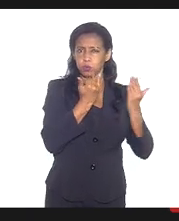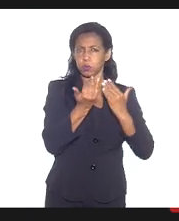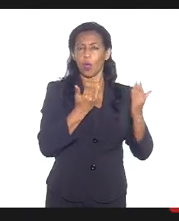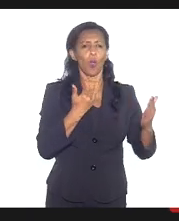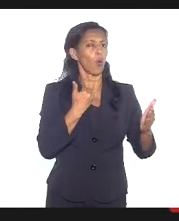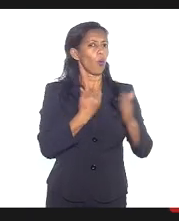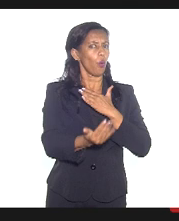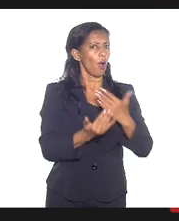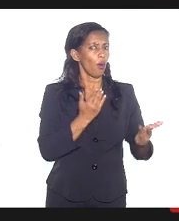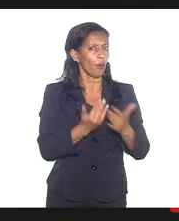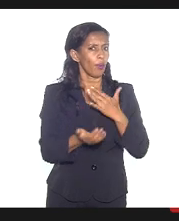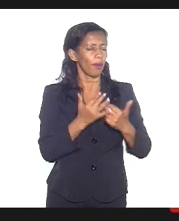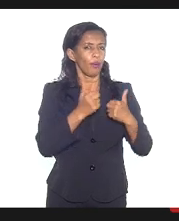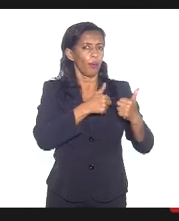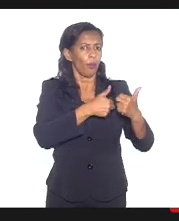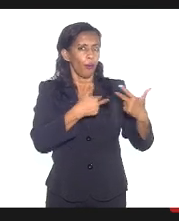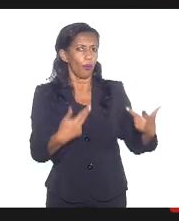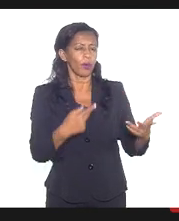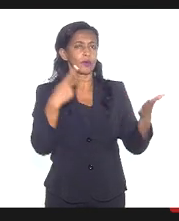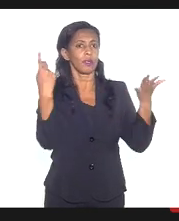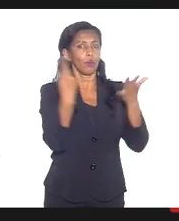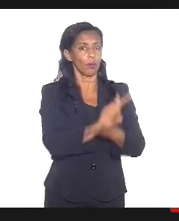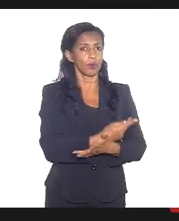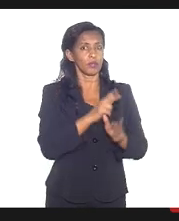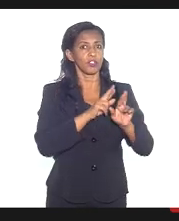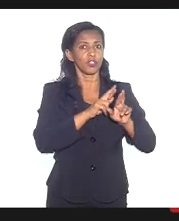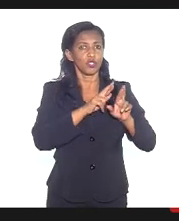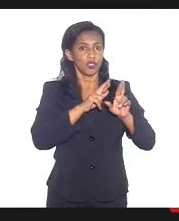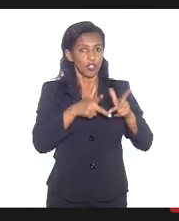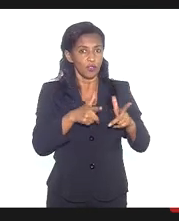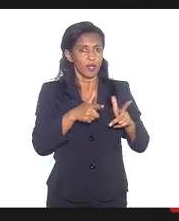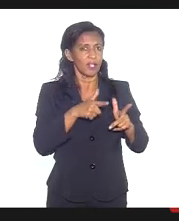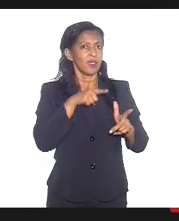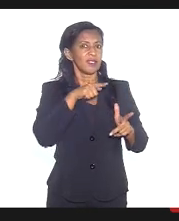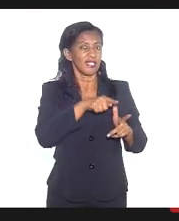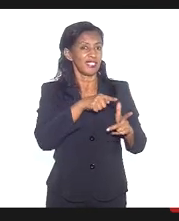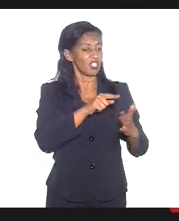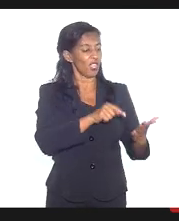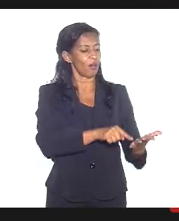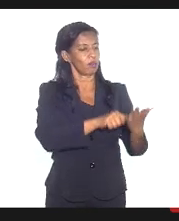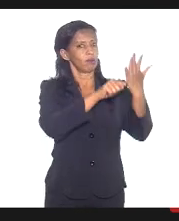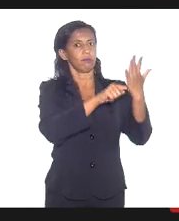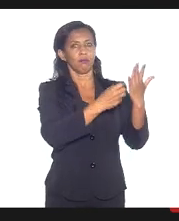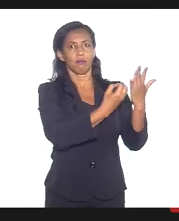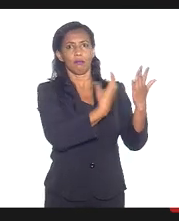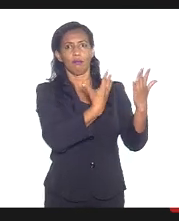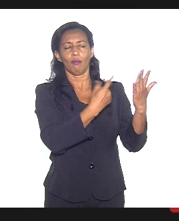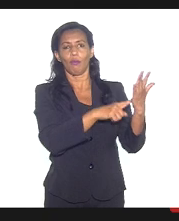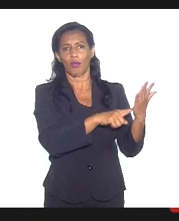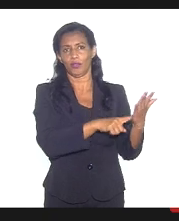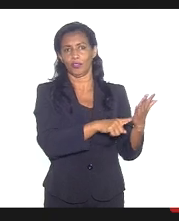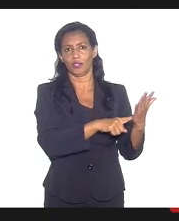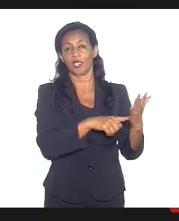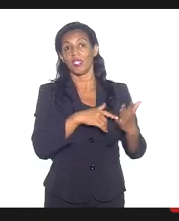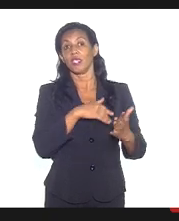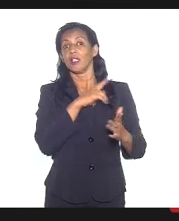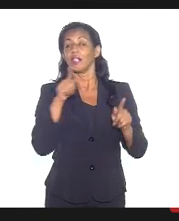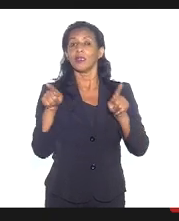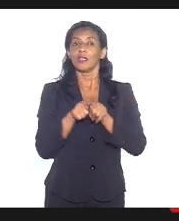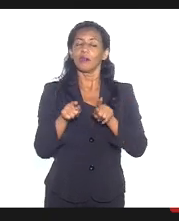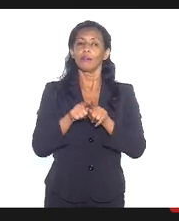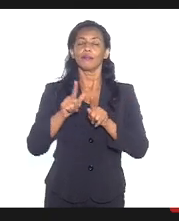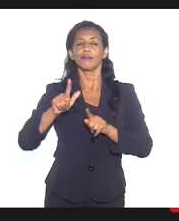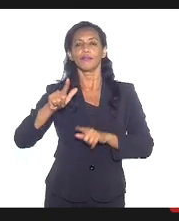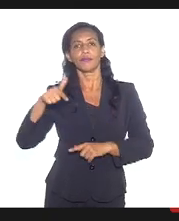qualquer fator que aconteça de diferença, a gente já vai ser sinalizado. Isso tudo, além de